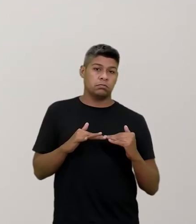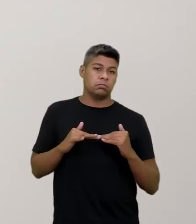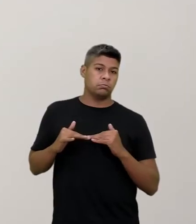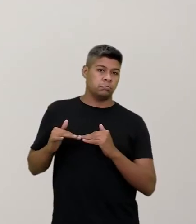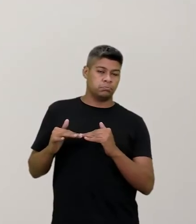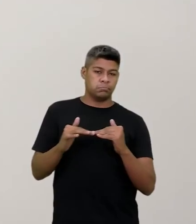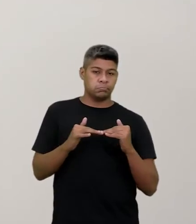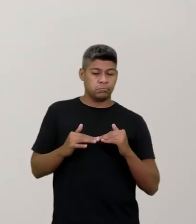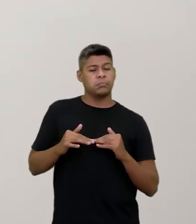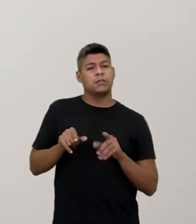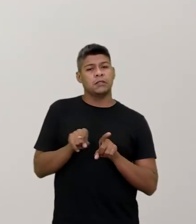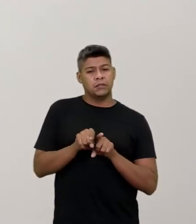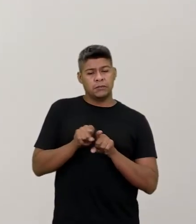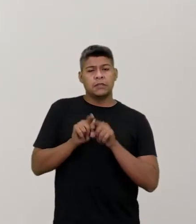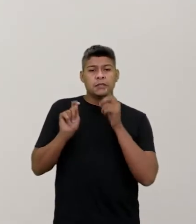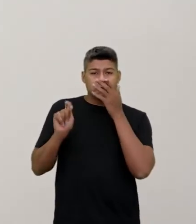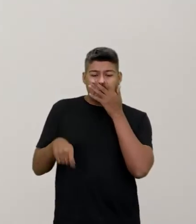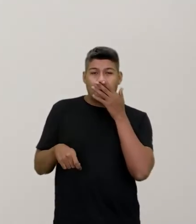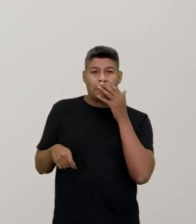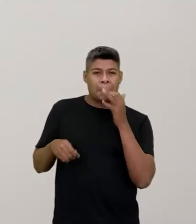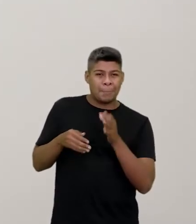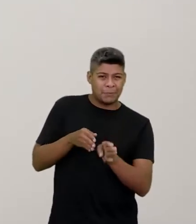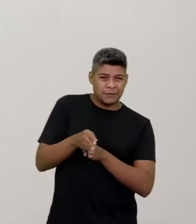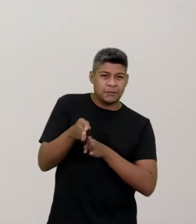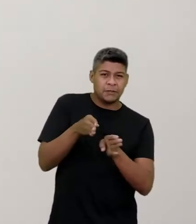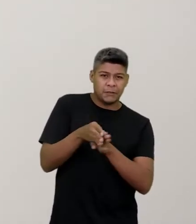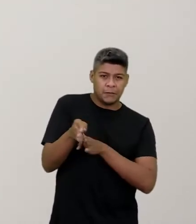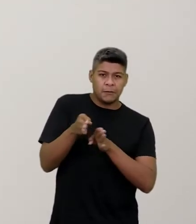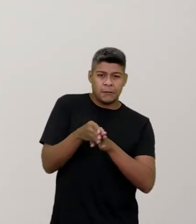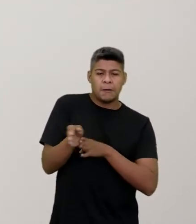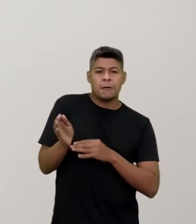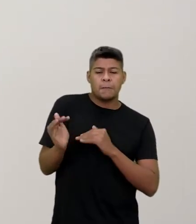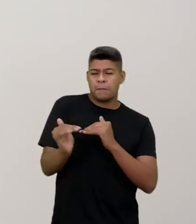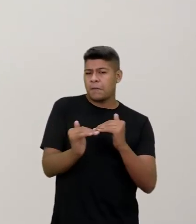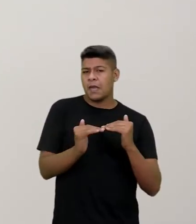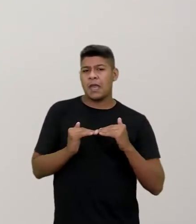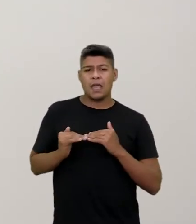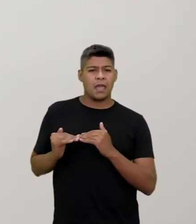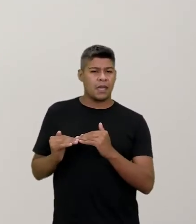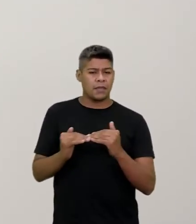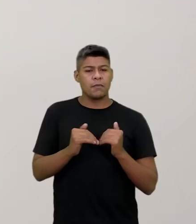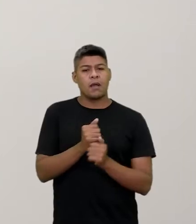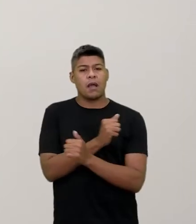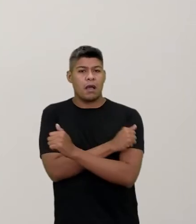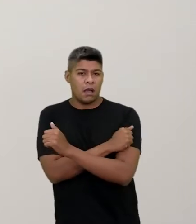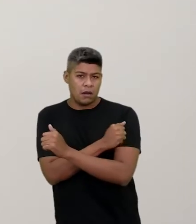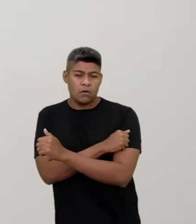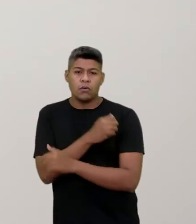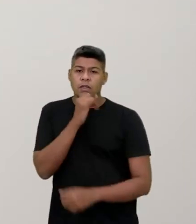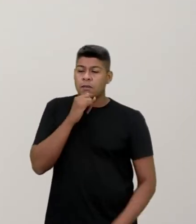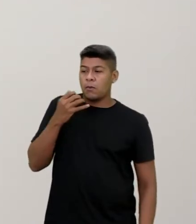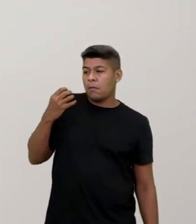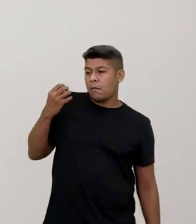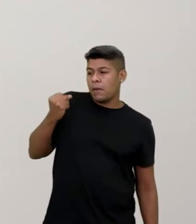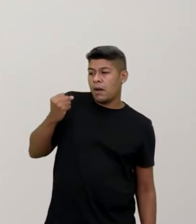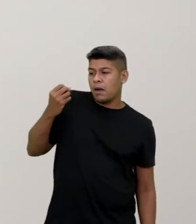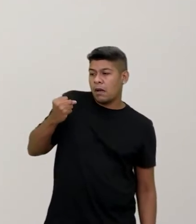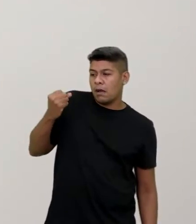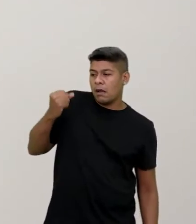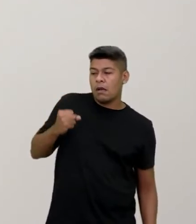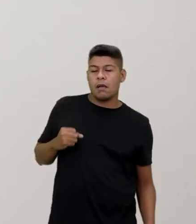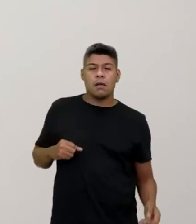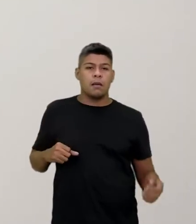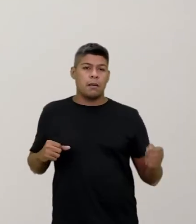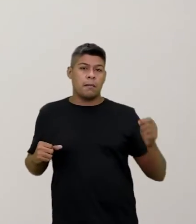como que eu posso dizer, colocar no mesmo nível, assim, os alunos, né? Um aluno faixa branca lutar com